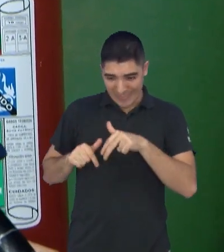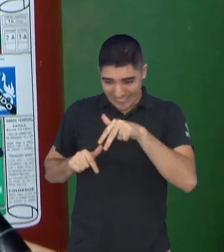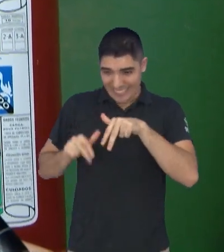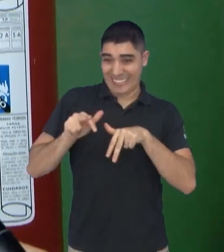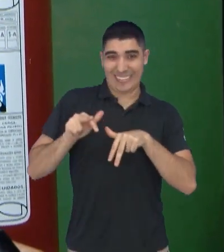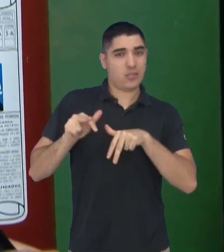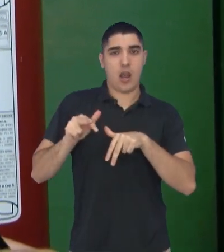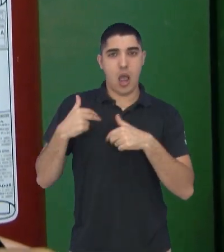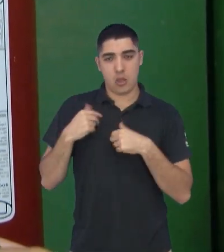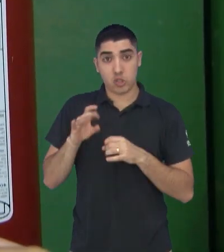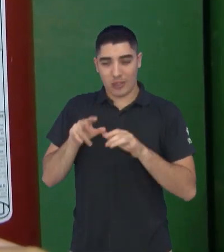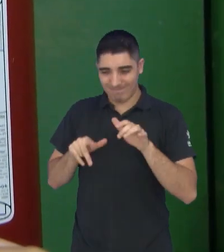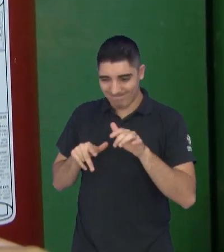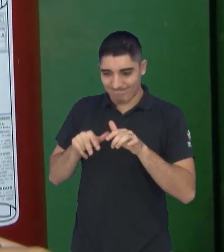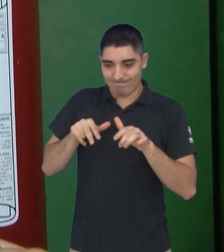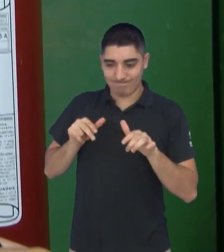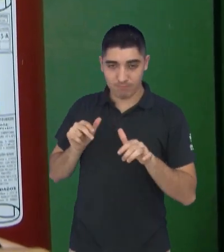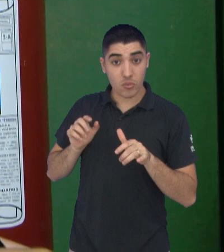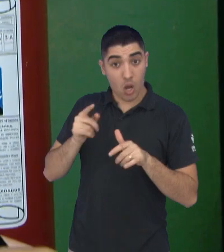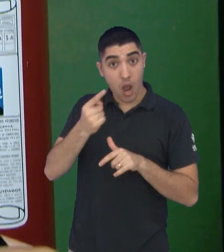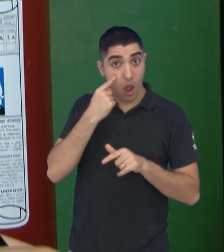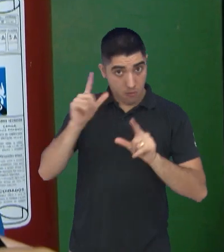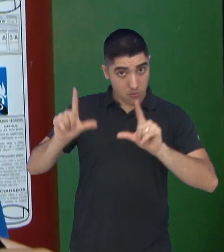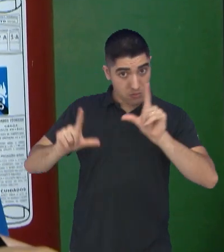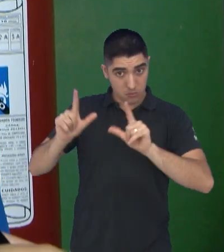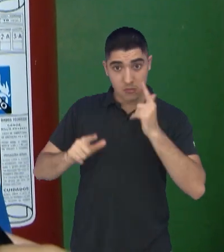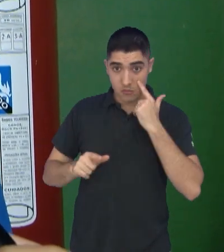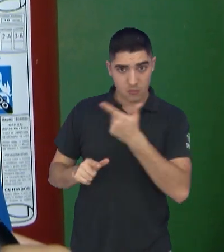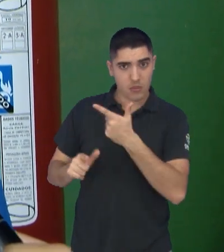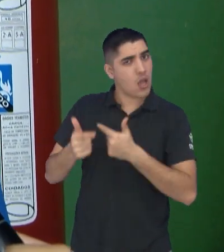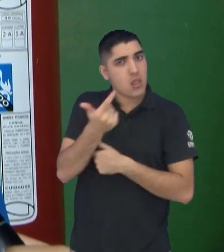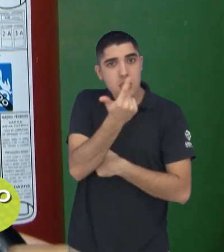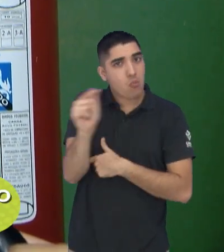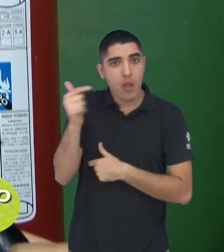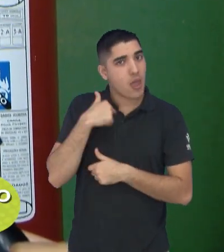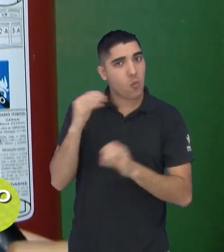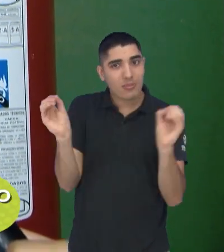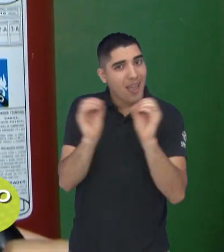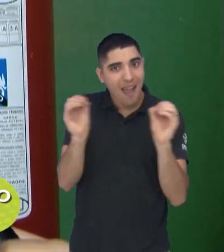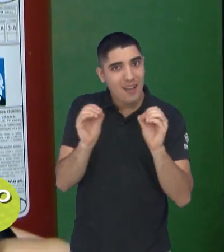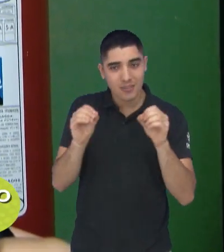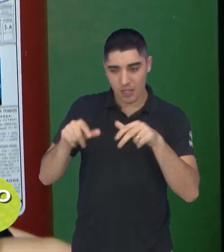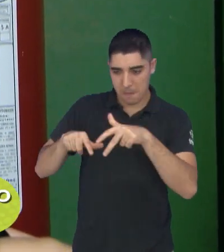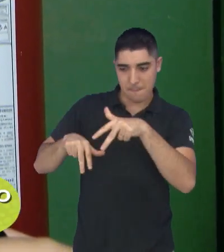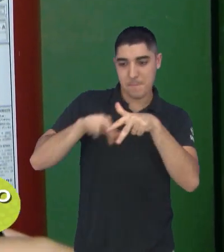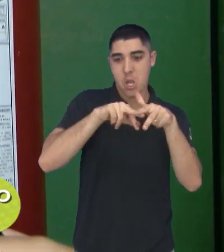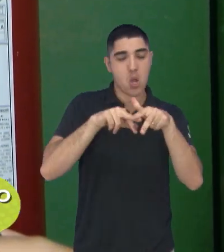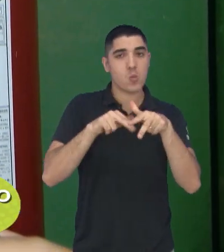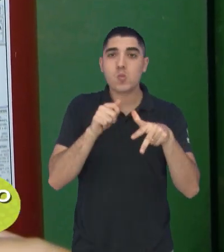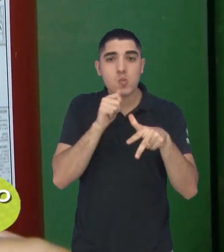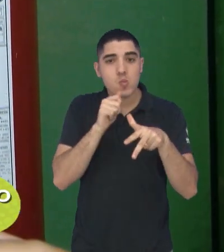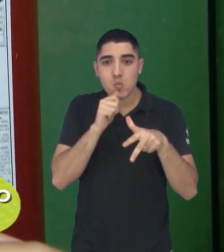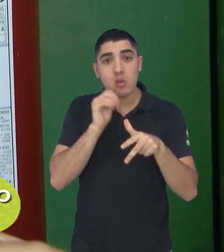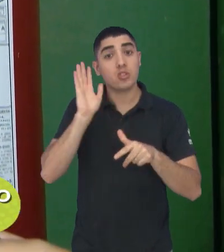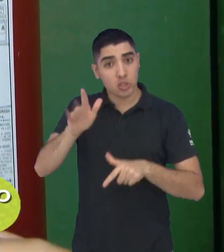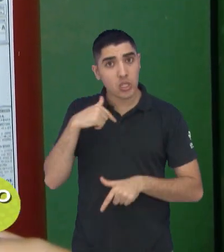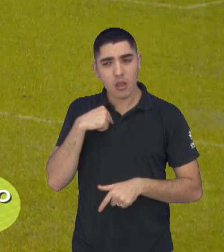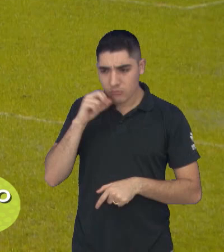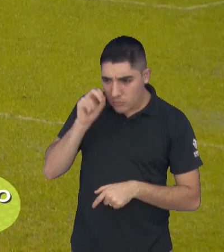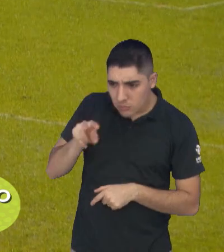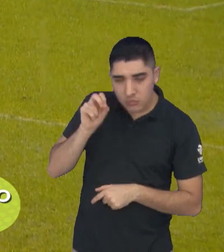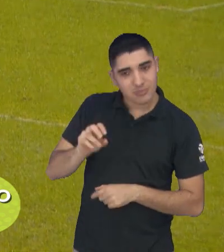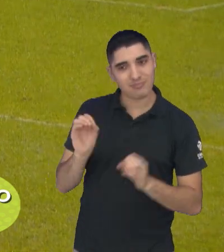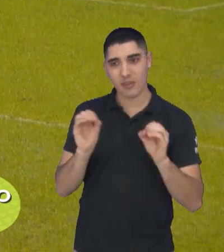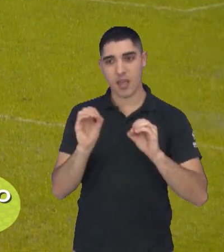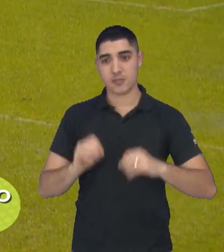fiz o movimento do chute. Se você pegar o lance na TV, não tem o movimento do chute, eu não toco nele. A gente já viu várias vezes.